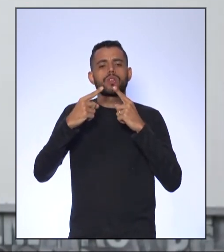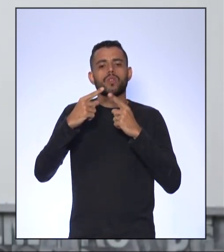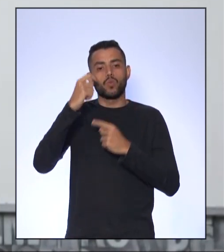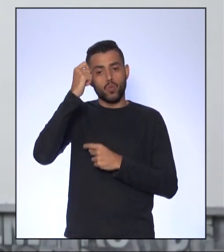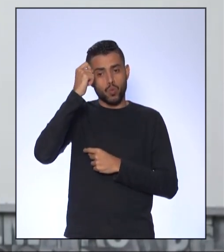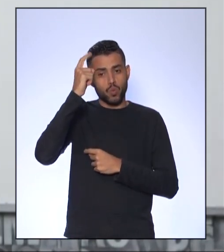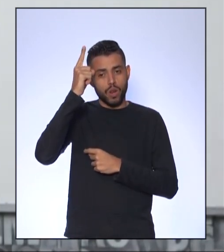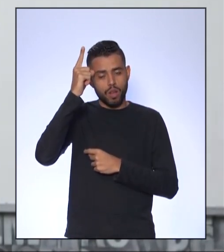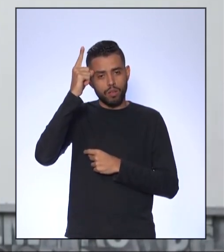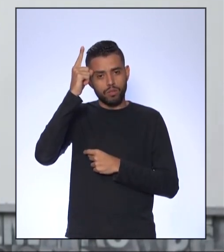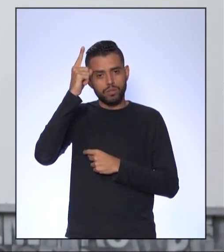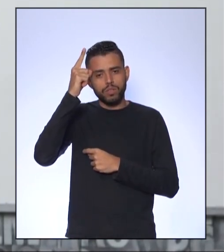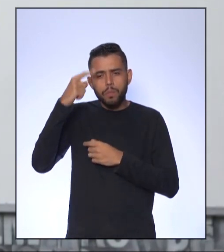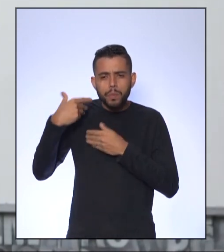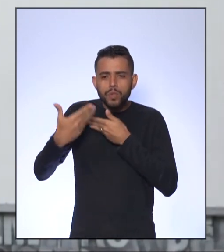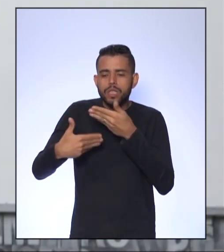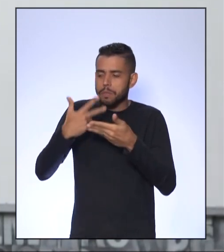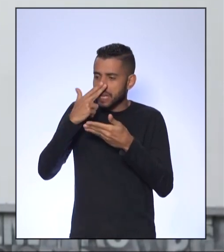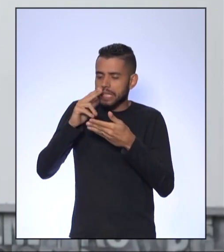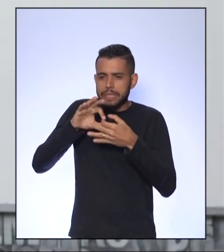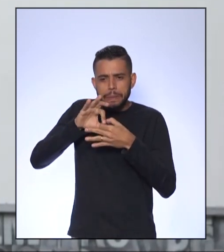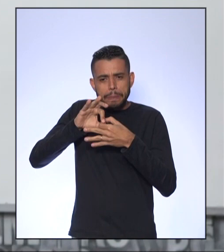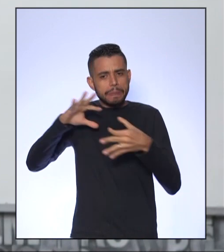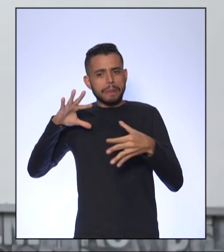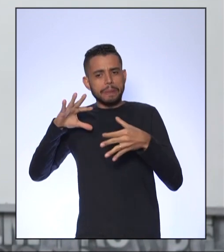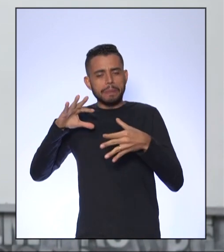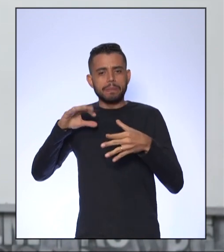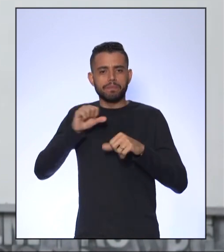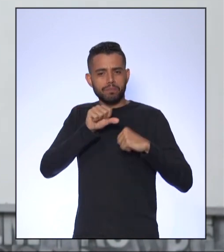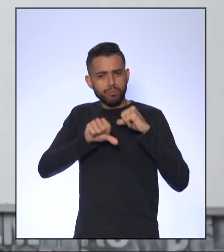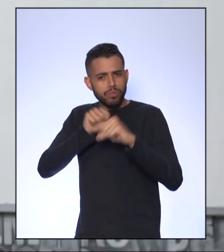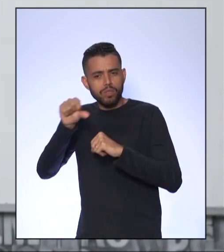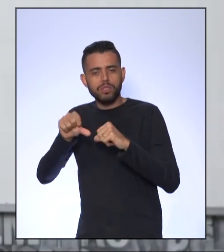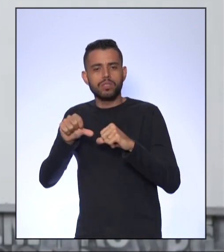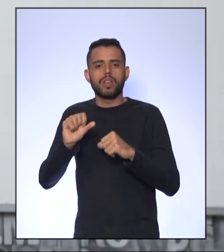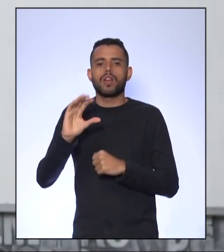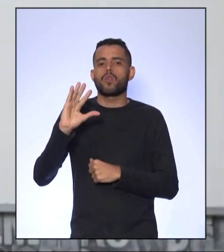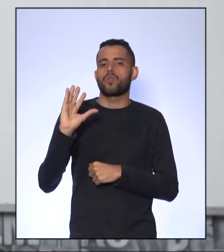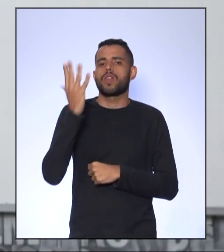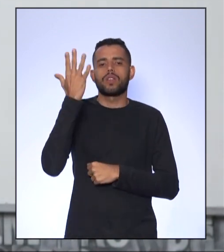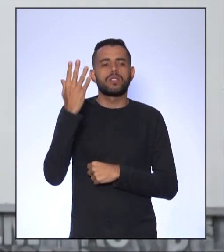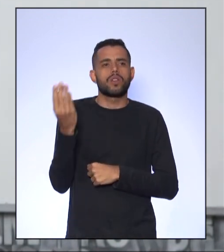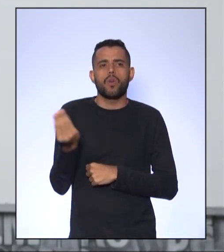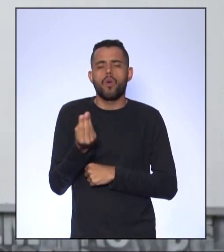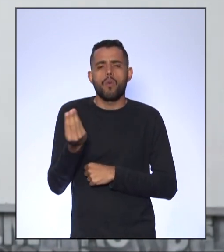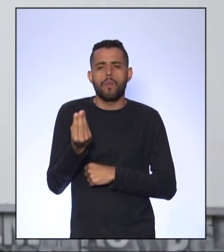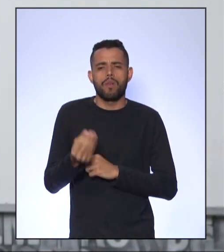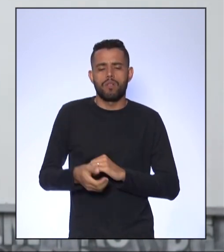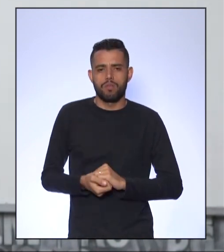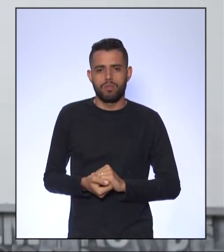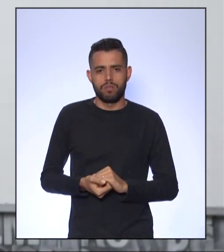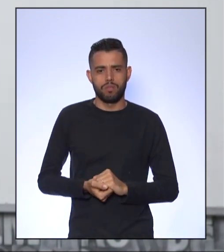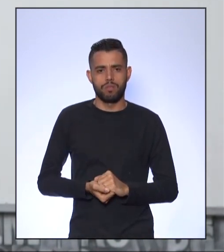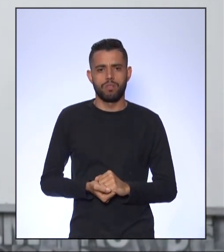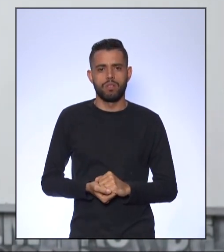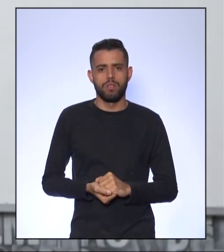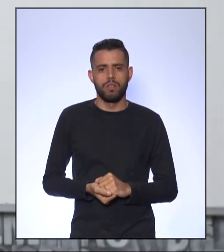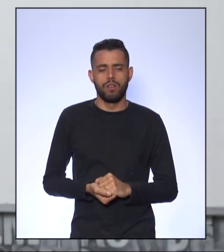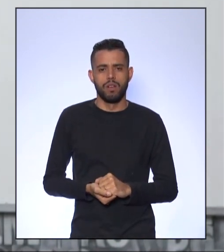e este processo de ruptura, ele acontece de forma